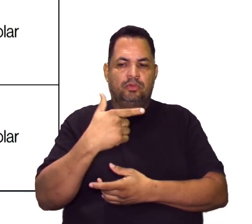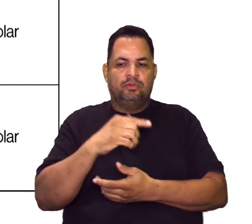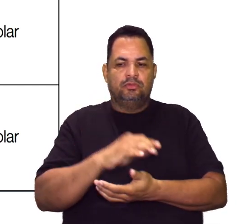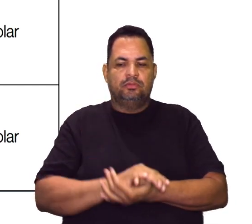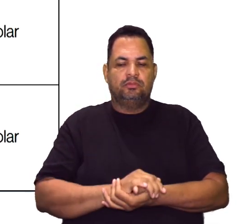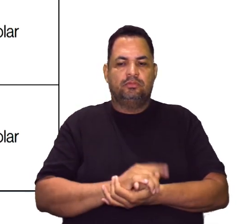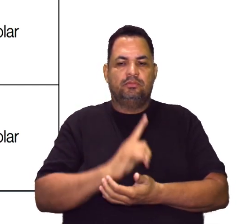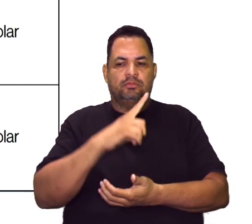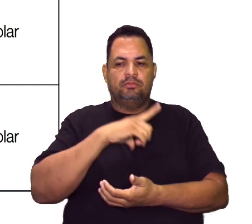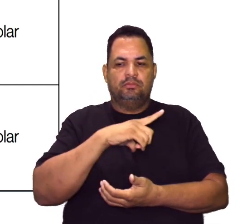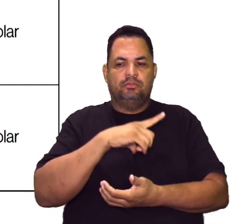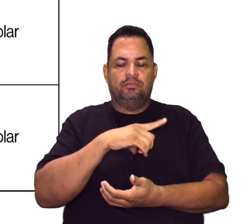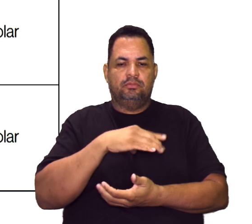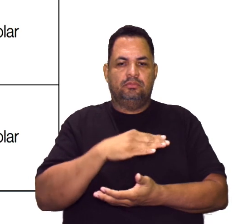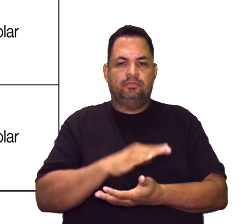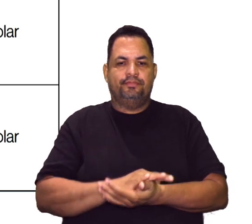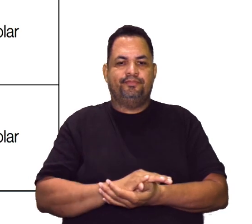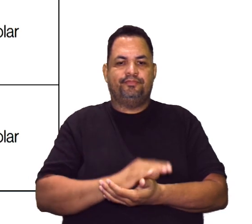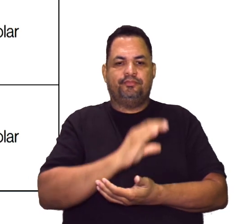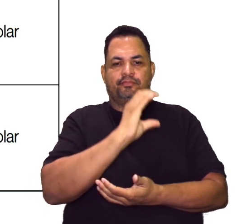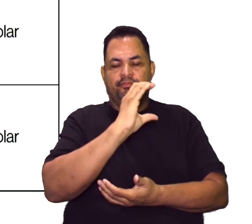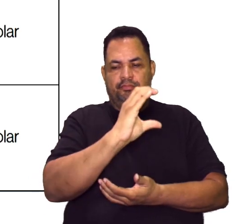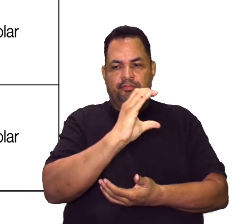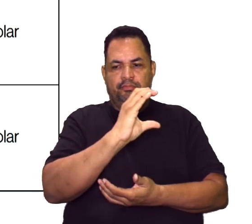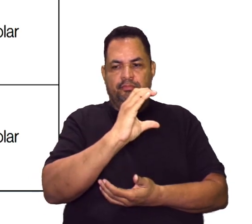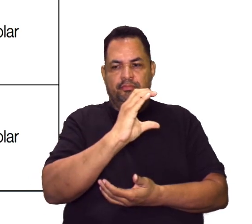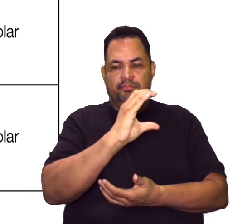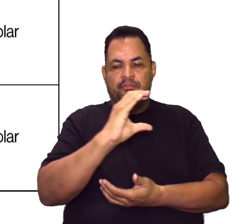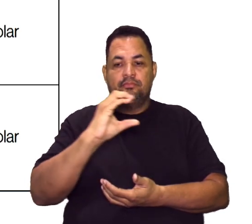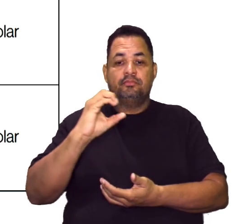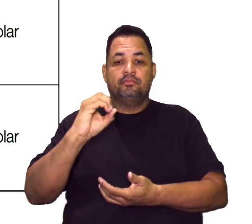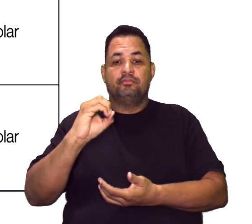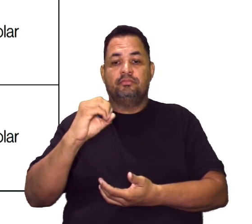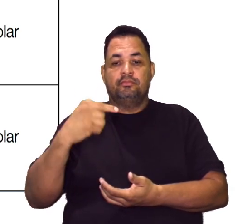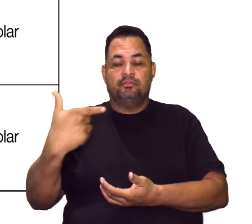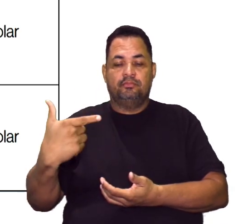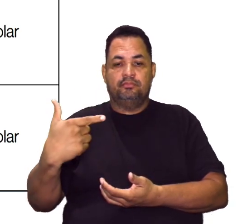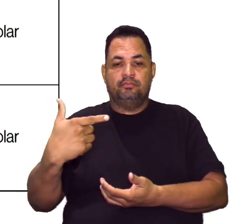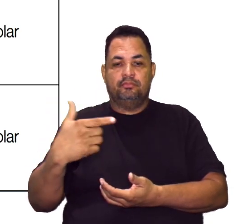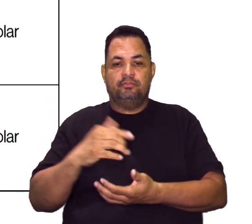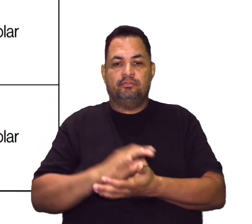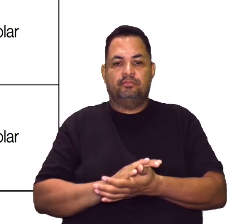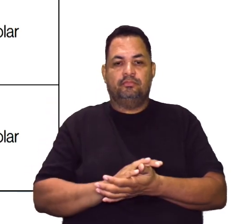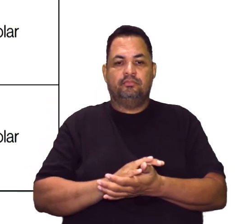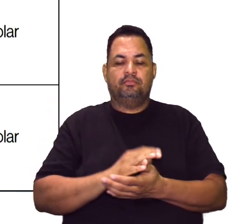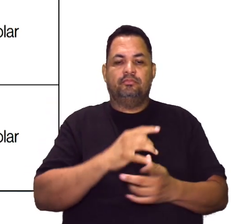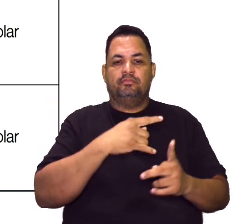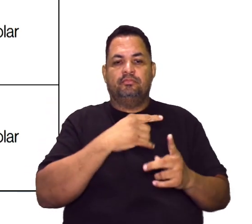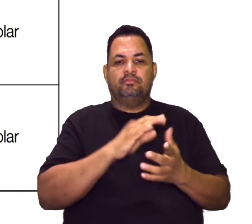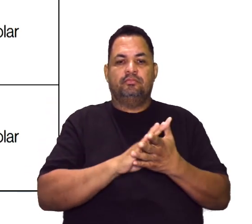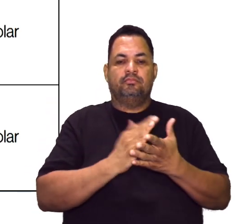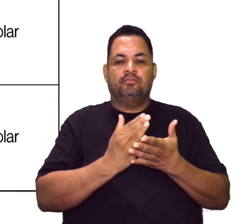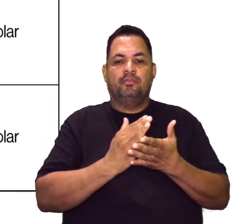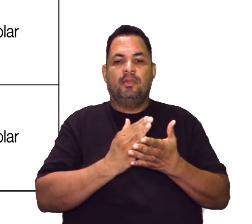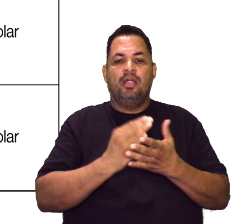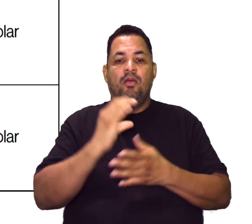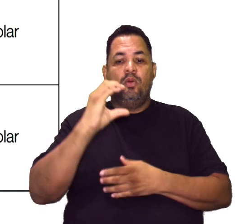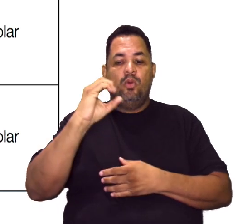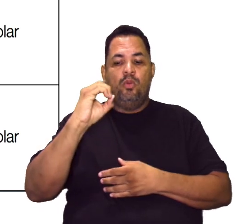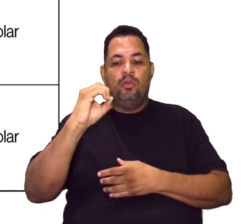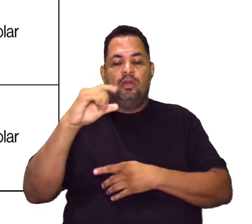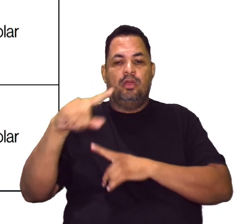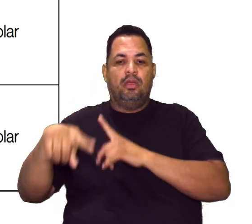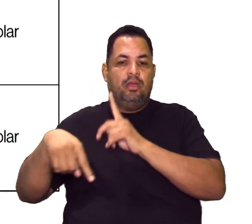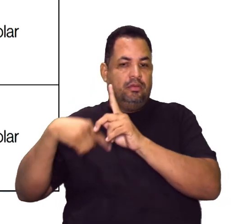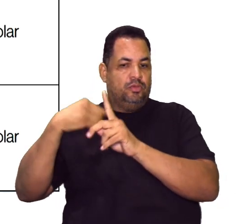nitrogênio apresentam. Entre o carbono e o oxigênio, a eletronegatividade maior é do